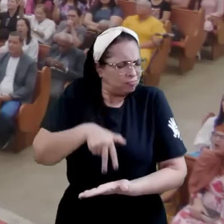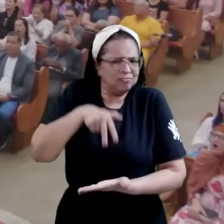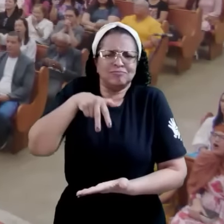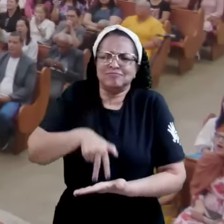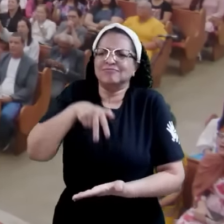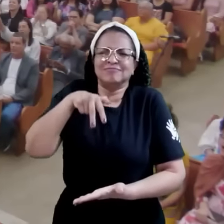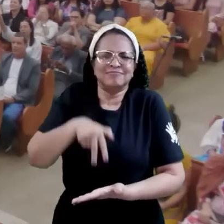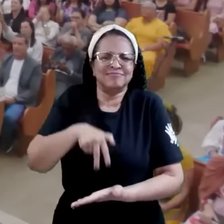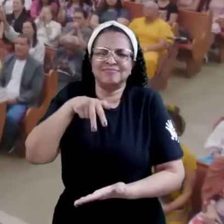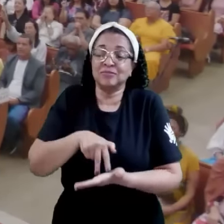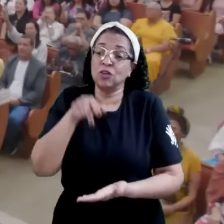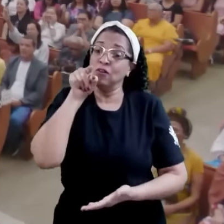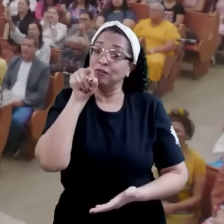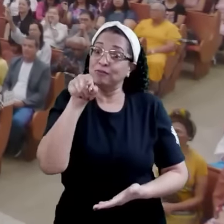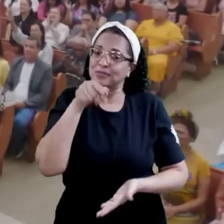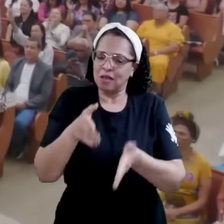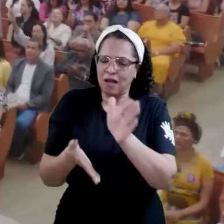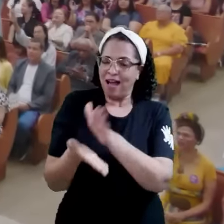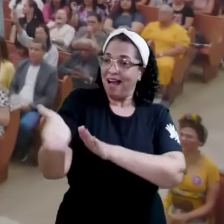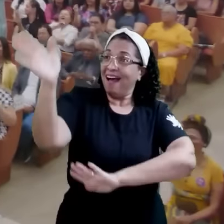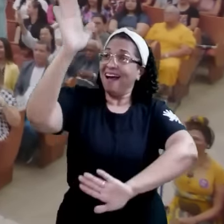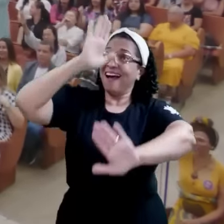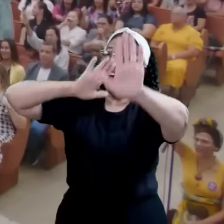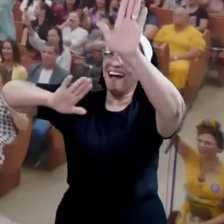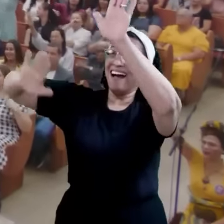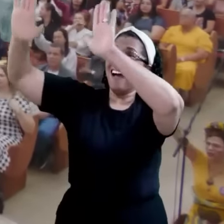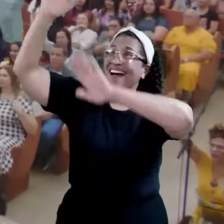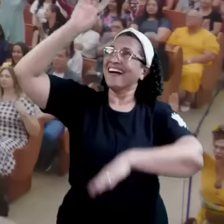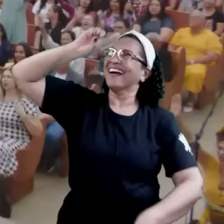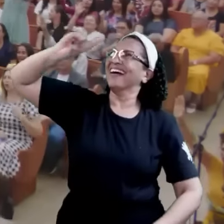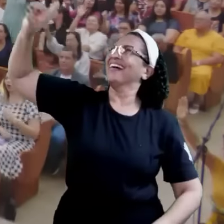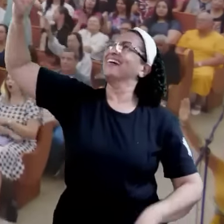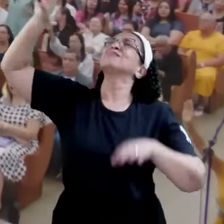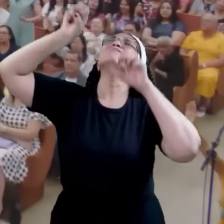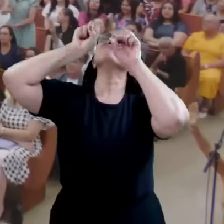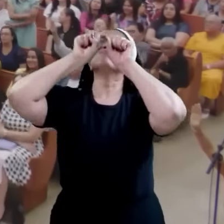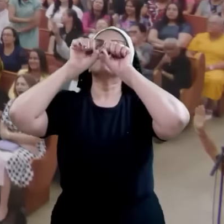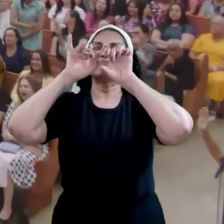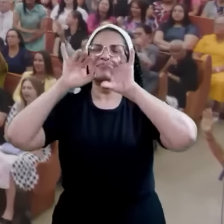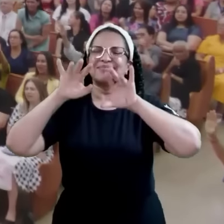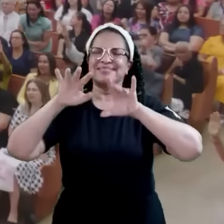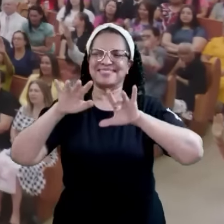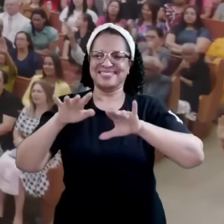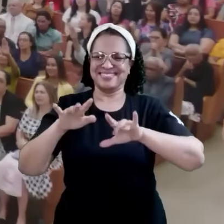tu adorando e Deus te vise receba